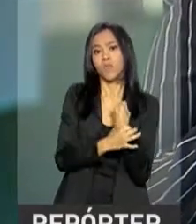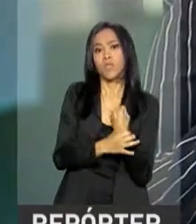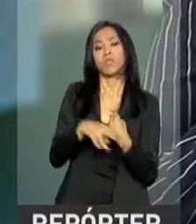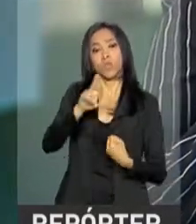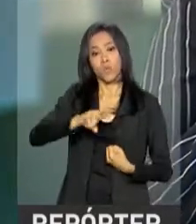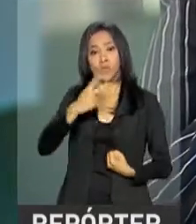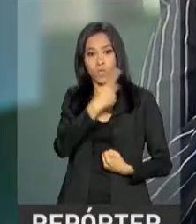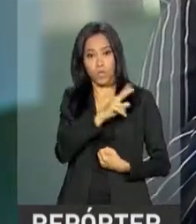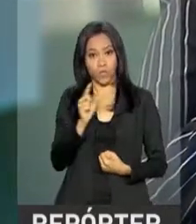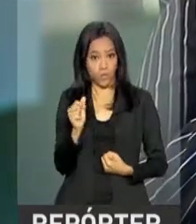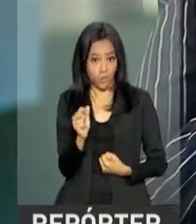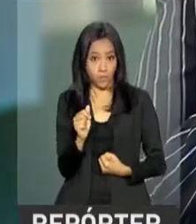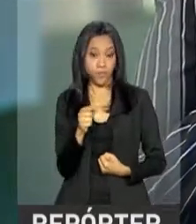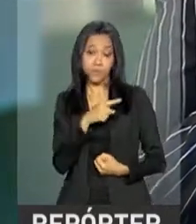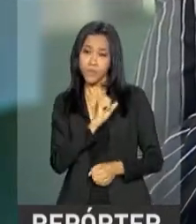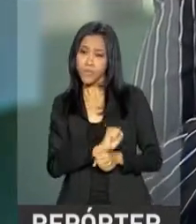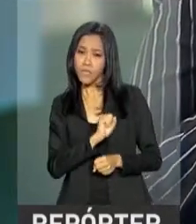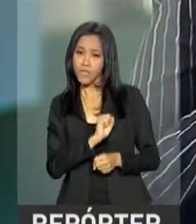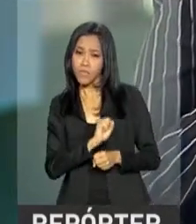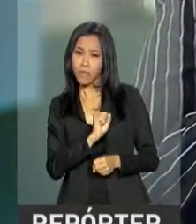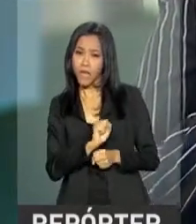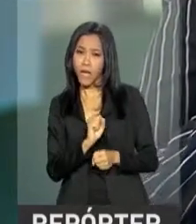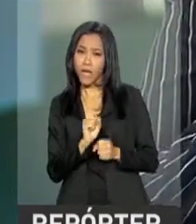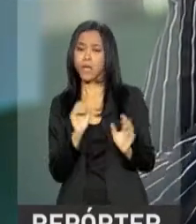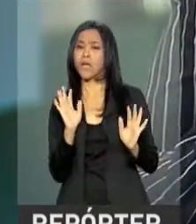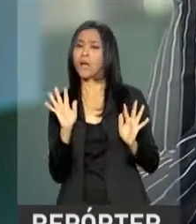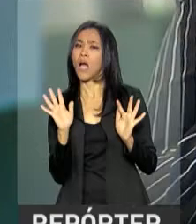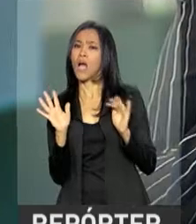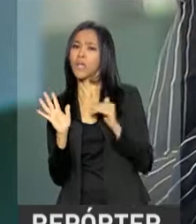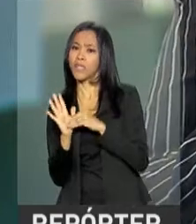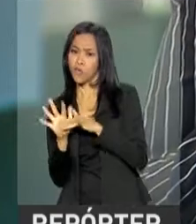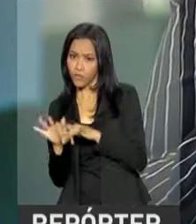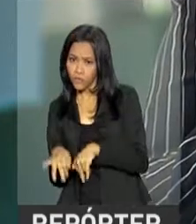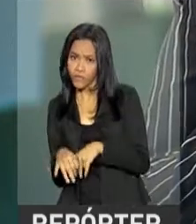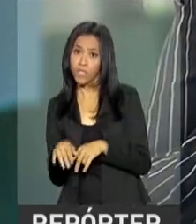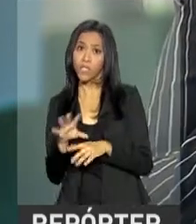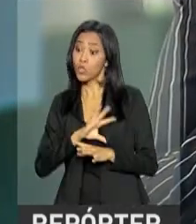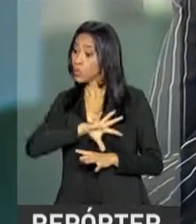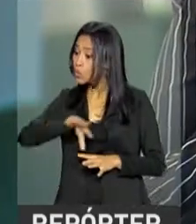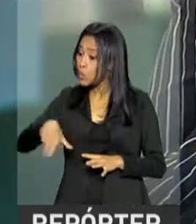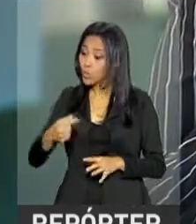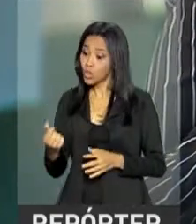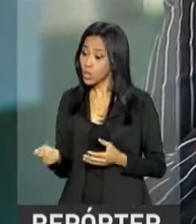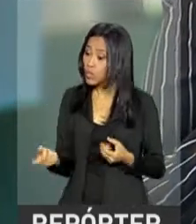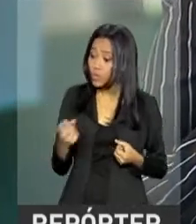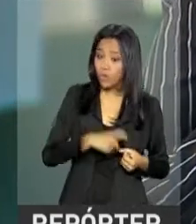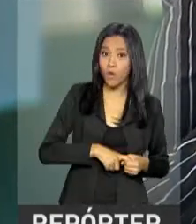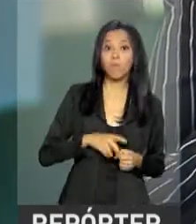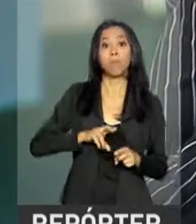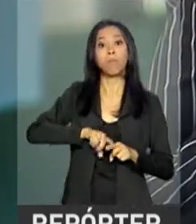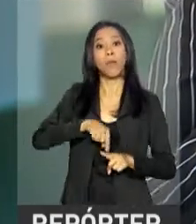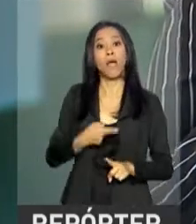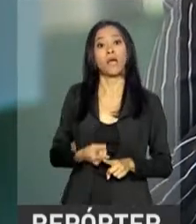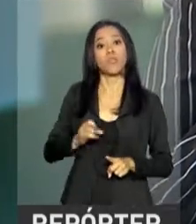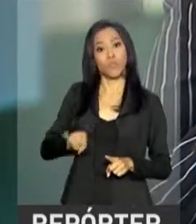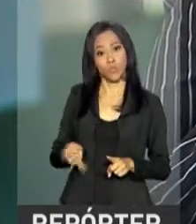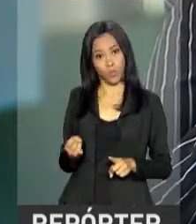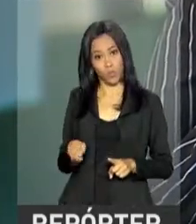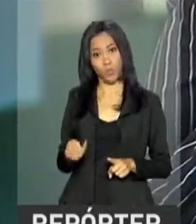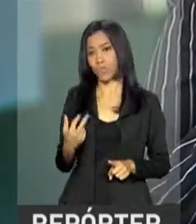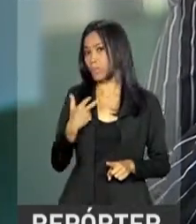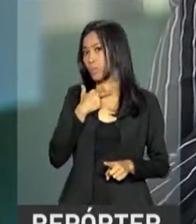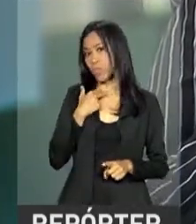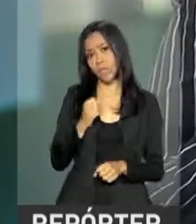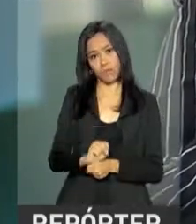se você puder aguardar até o prazo final do título resgata todo o dinheiro de volta mas os juros agora se você não puder